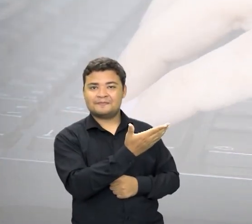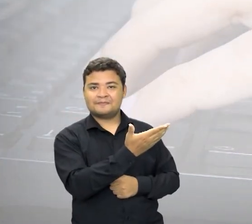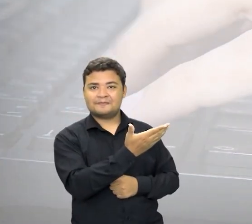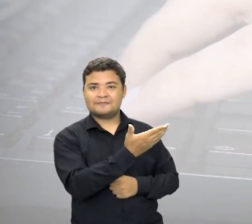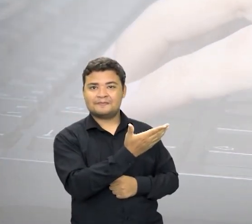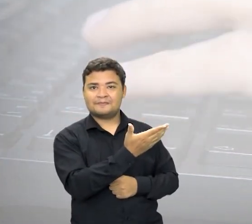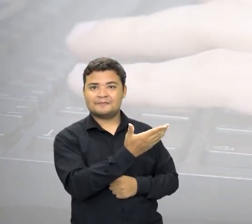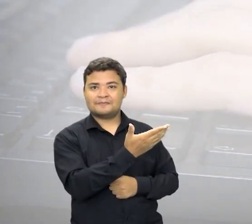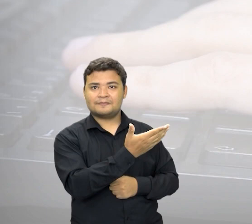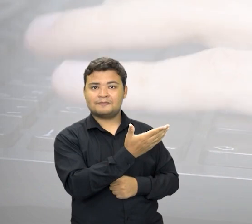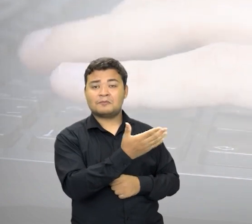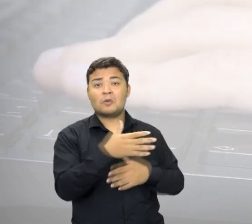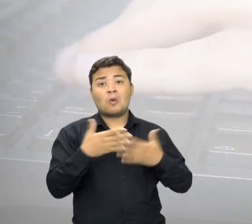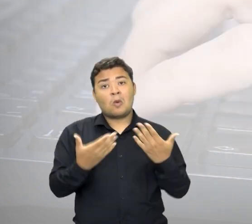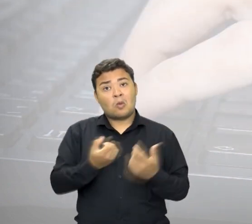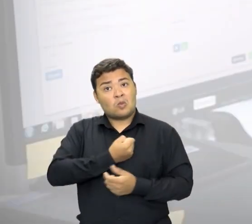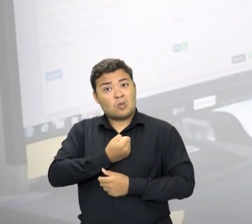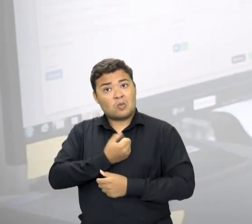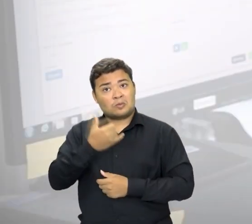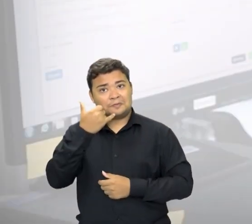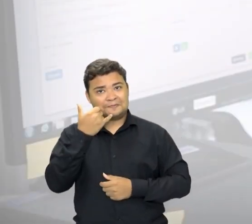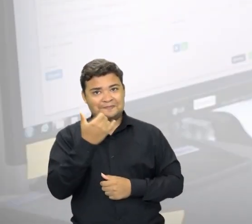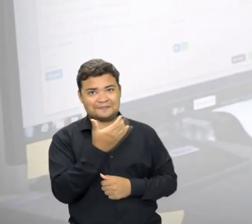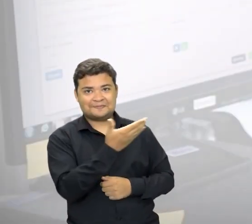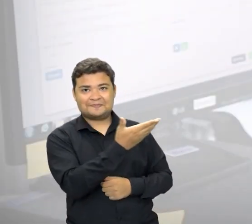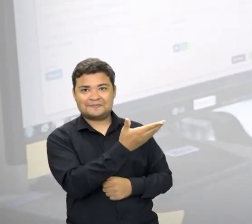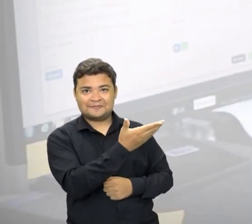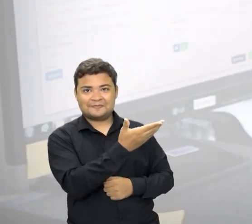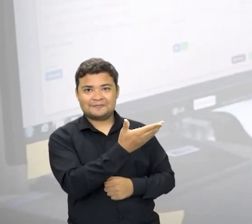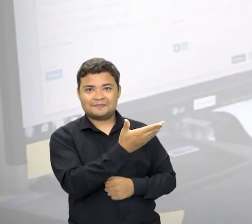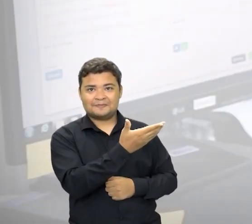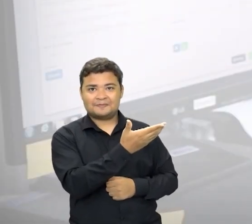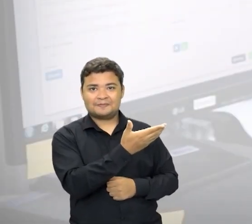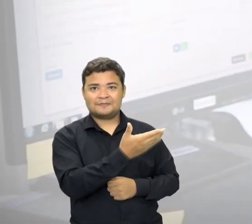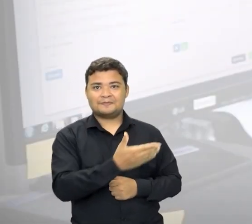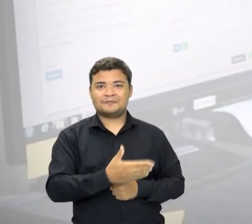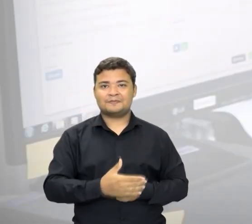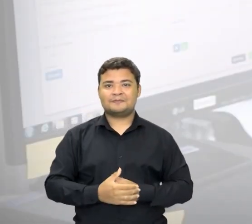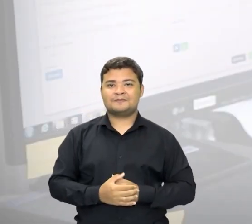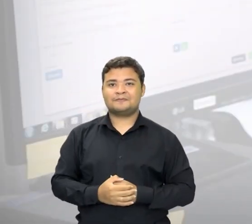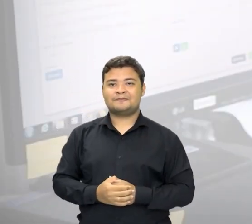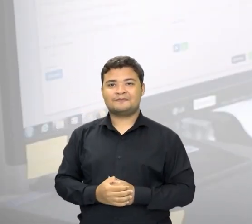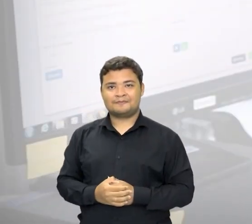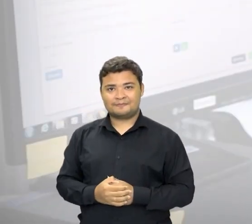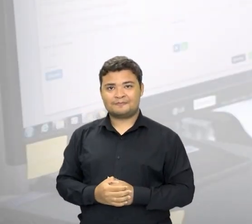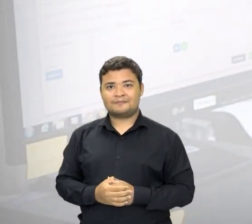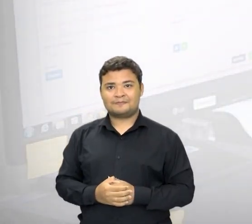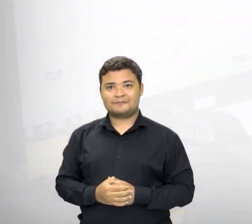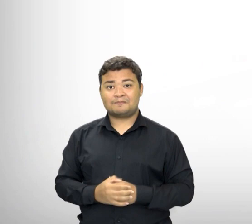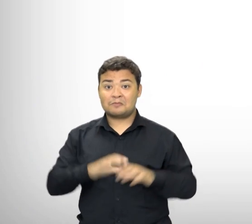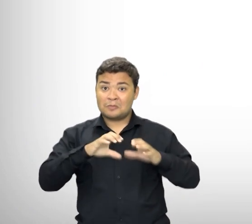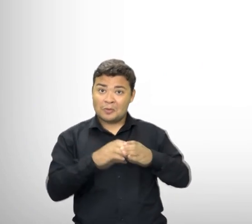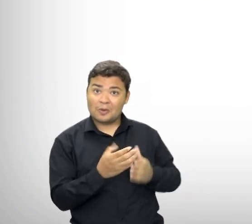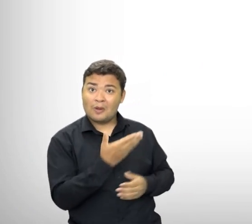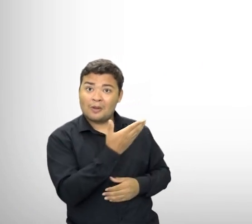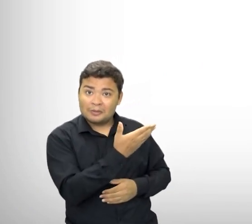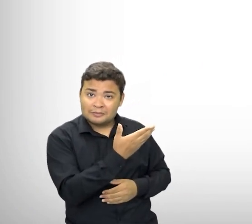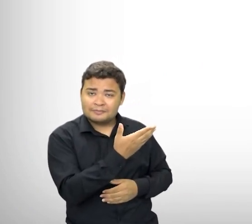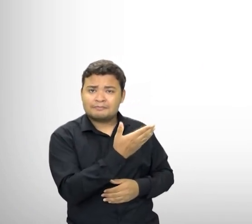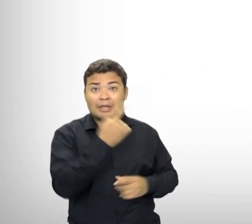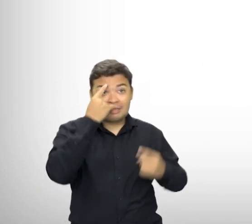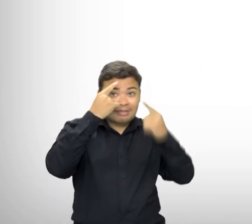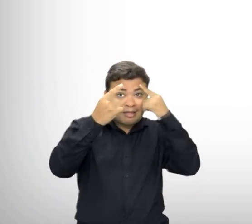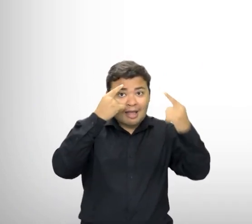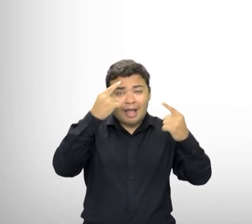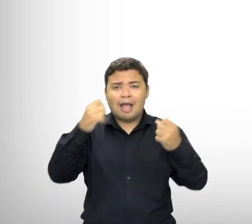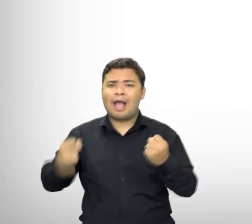fundamentais: transparência, equidade, prestação de contas e responsabilidade corporativa. Traga seu projeto